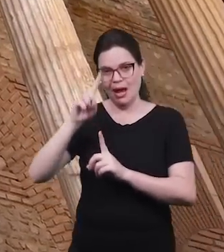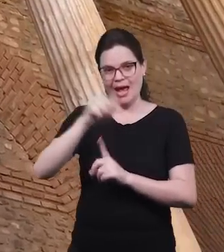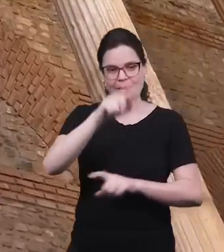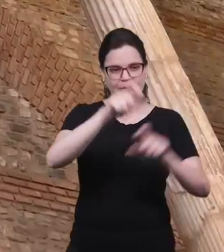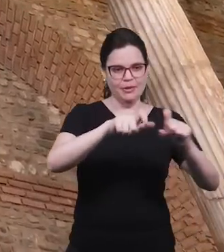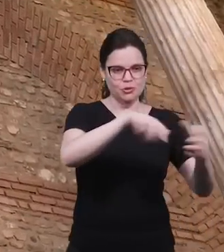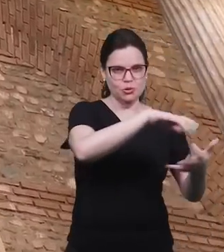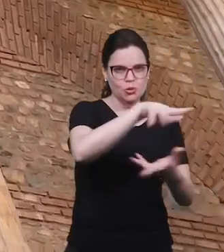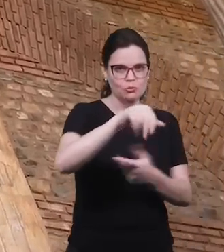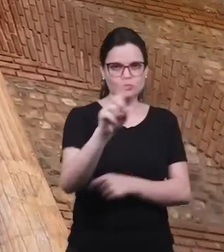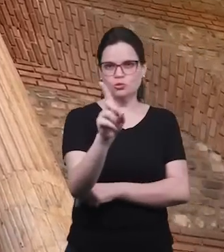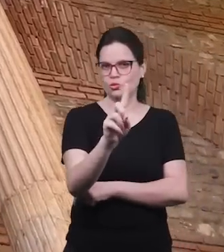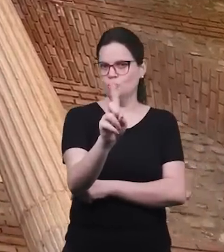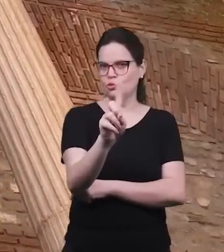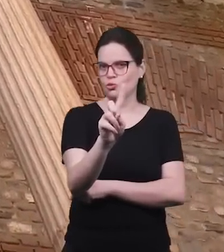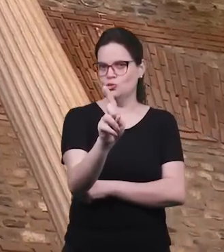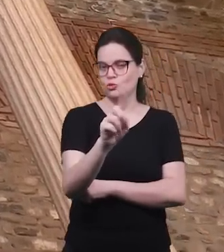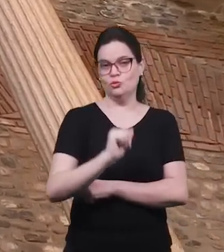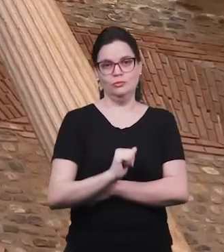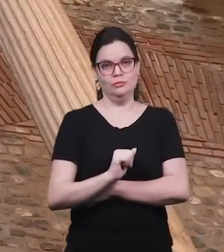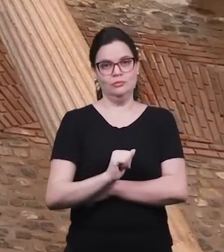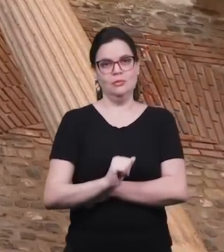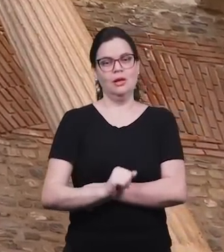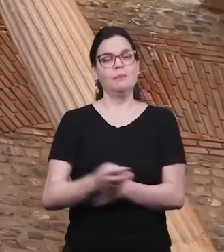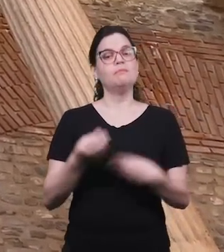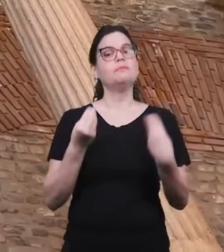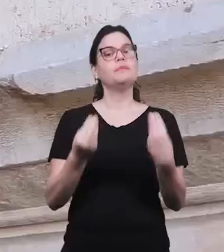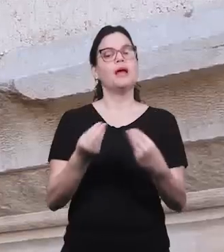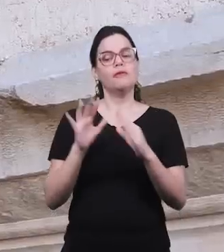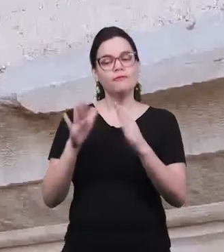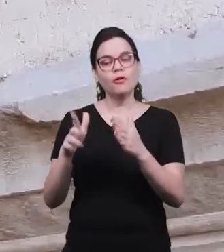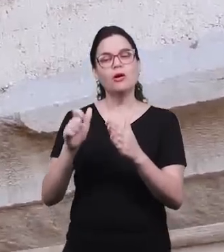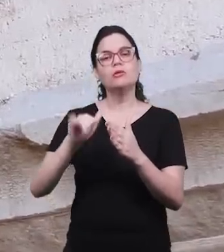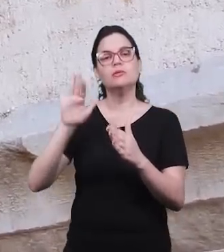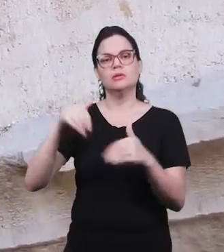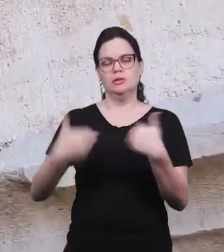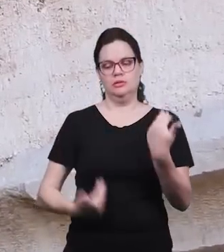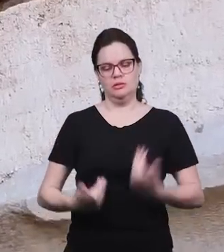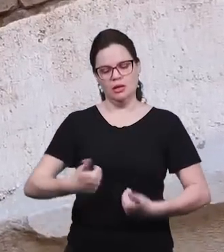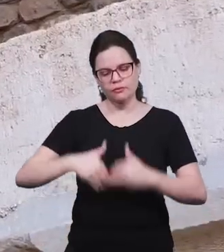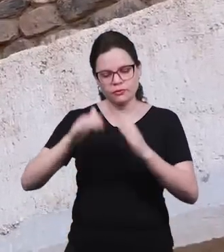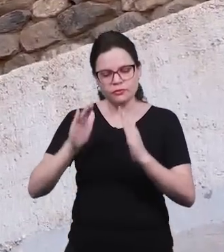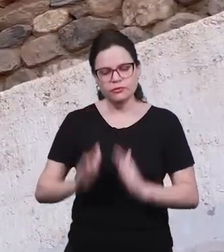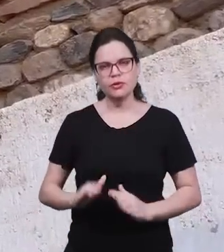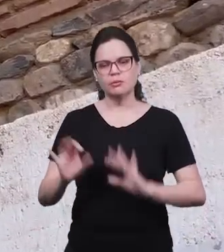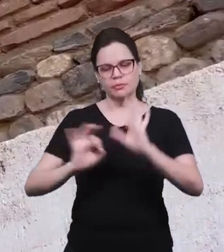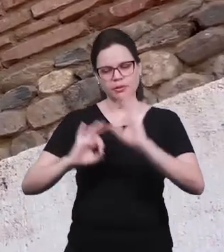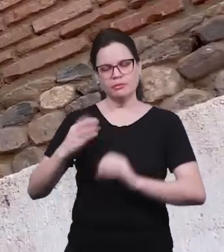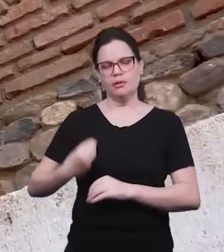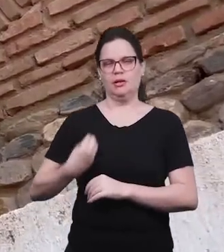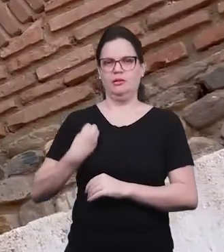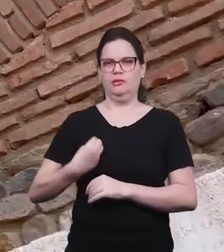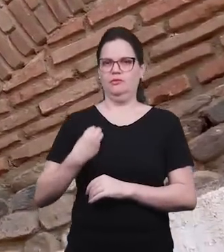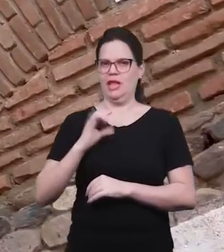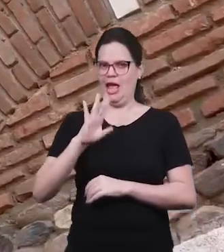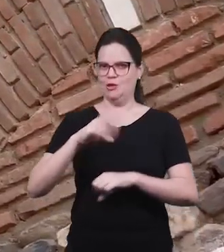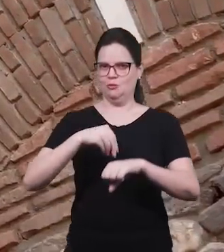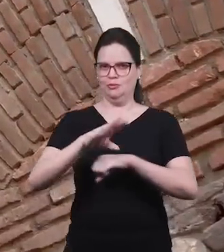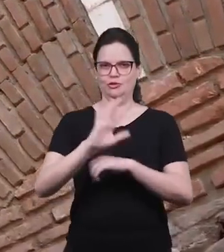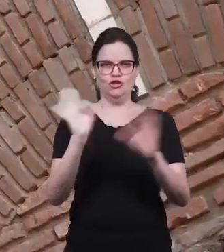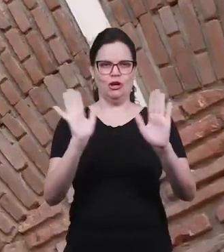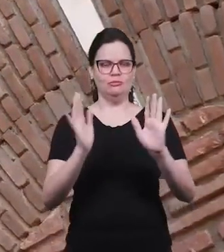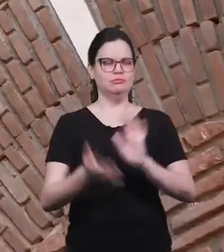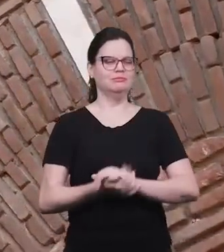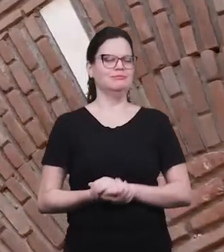hein? É para a igreja fiel. Prepara. E é isso que eu quero dizer só. Pronto,